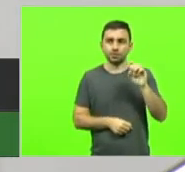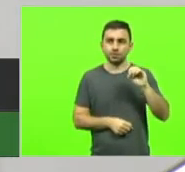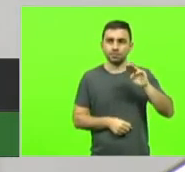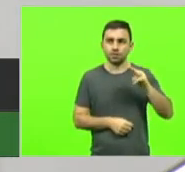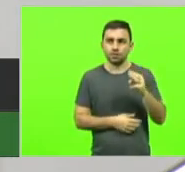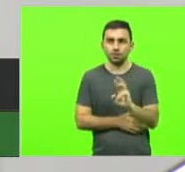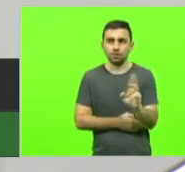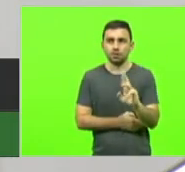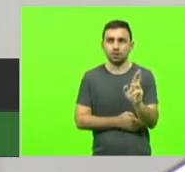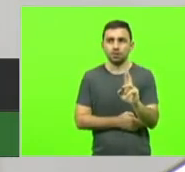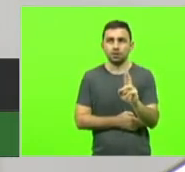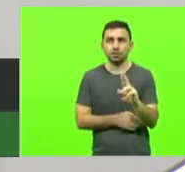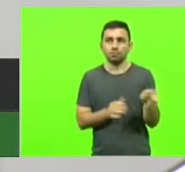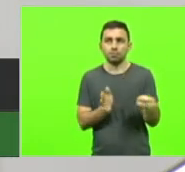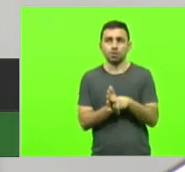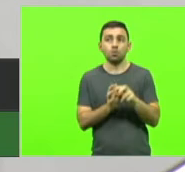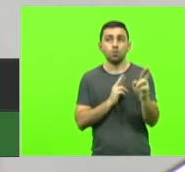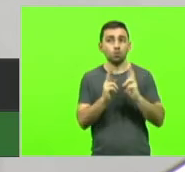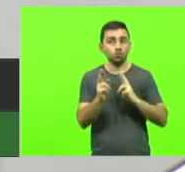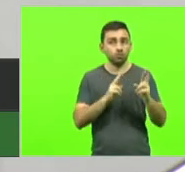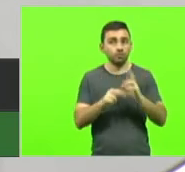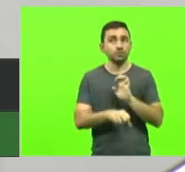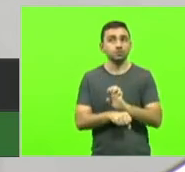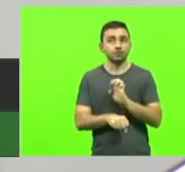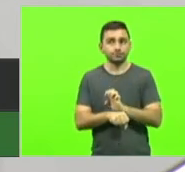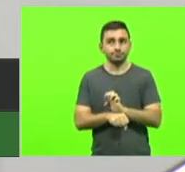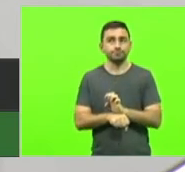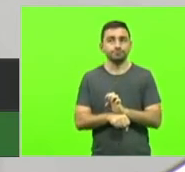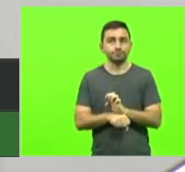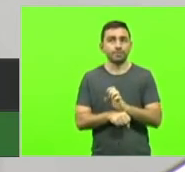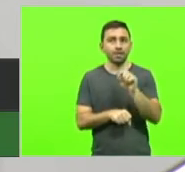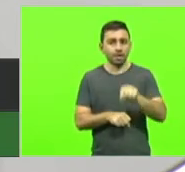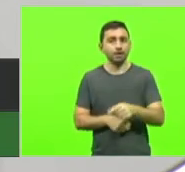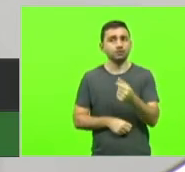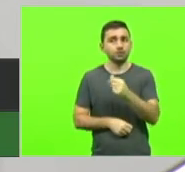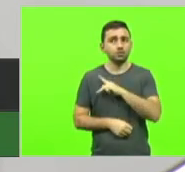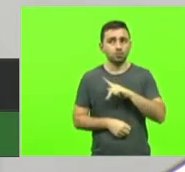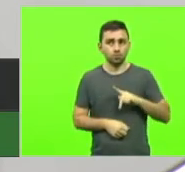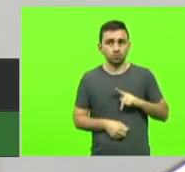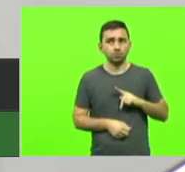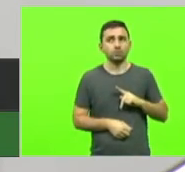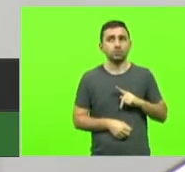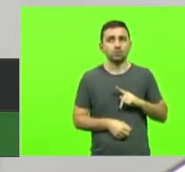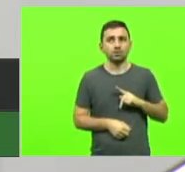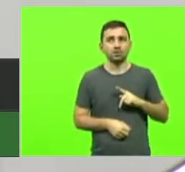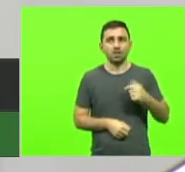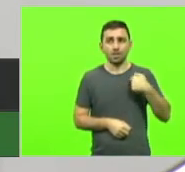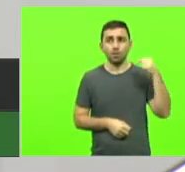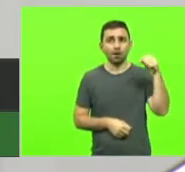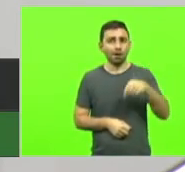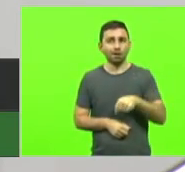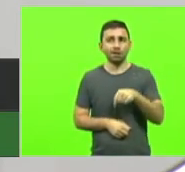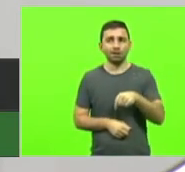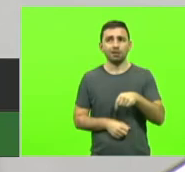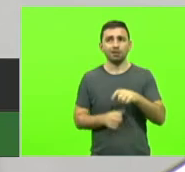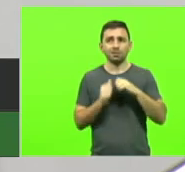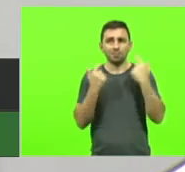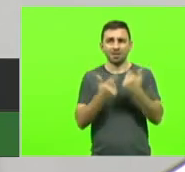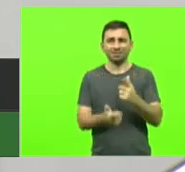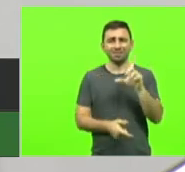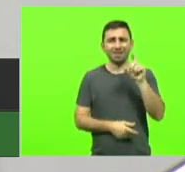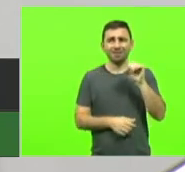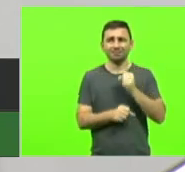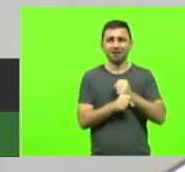R$550 milhões nas rodovias estaduais, com recursos públicos. Eu estou aqui nessa casa há 10 anos,